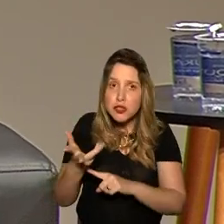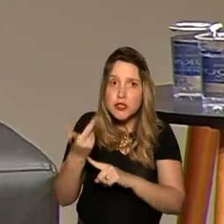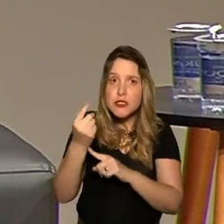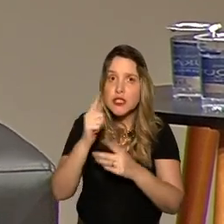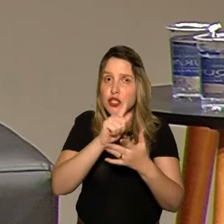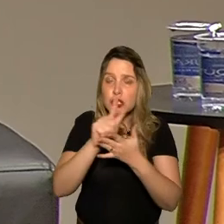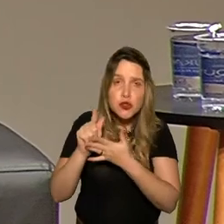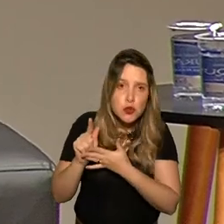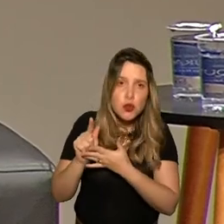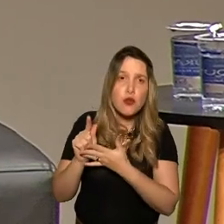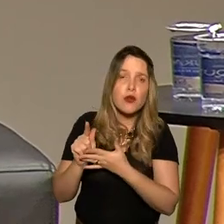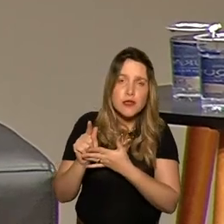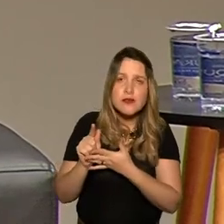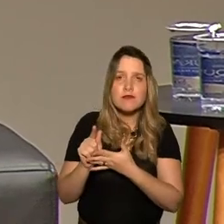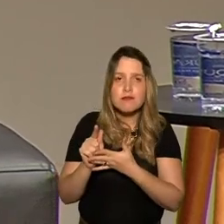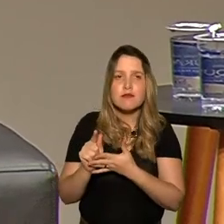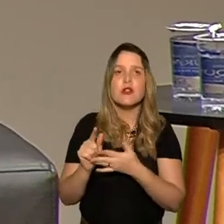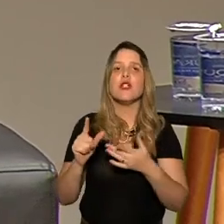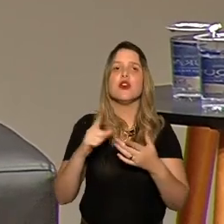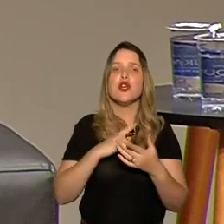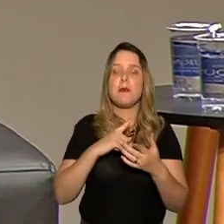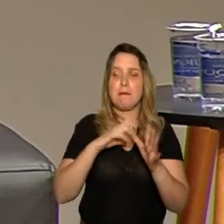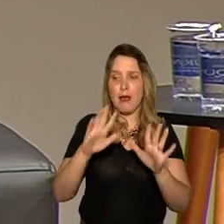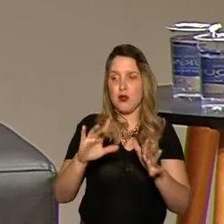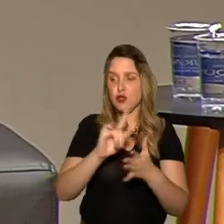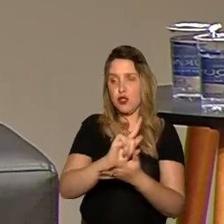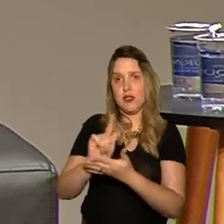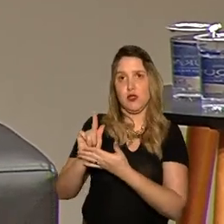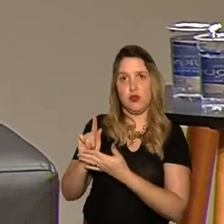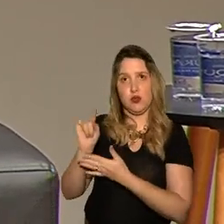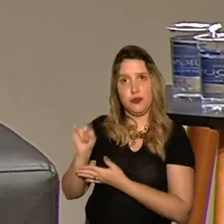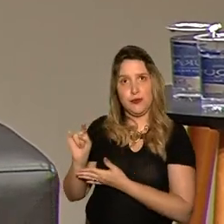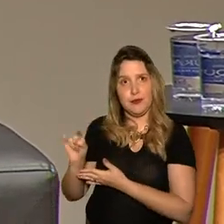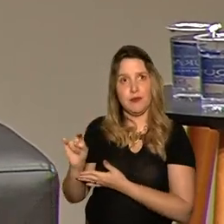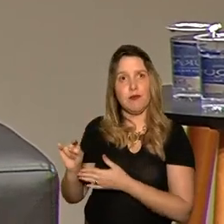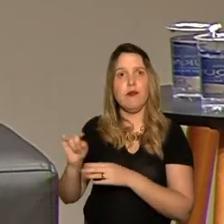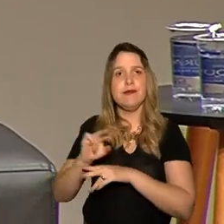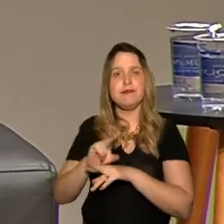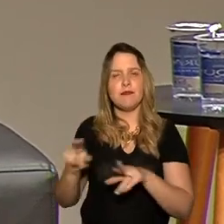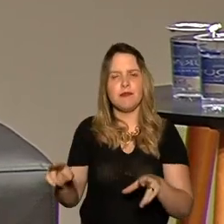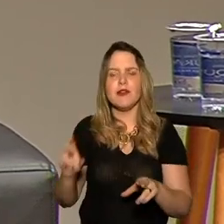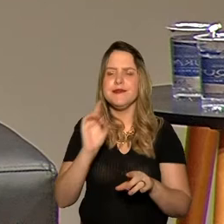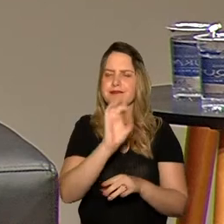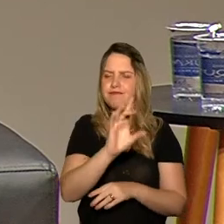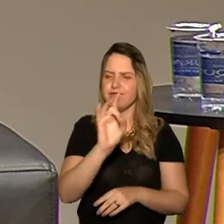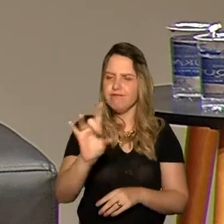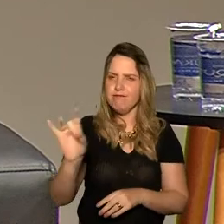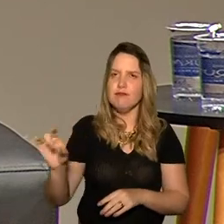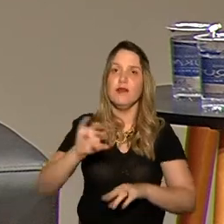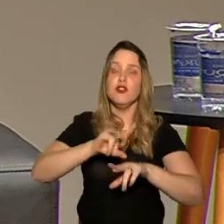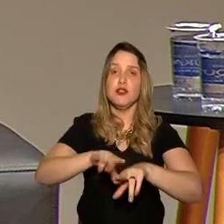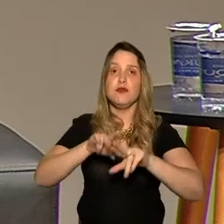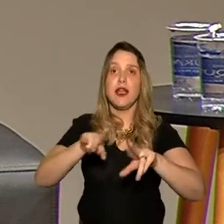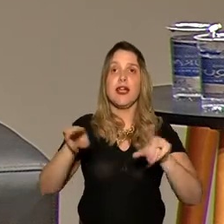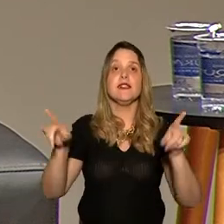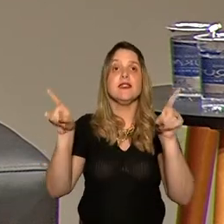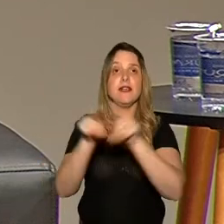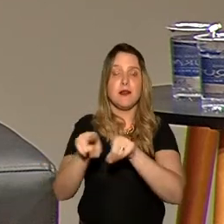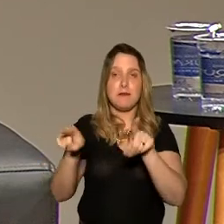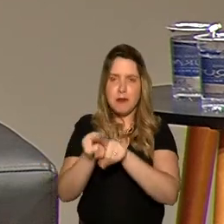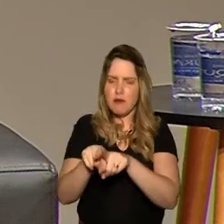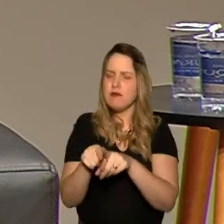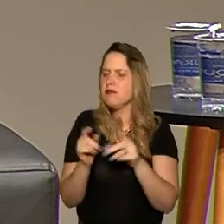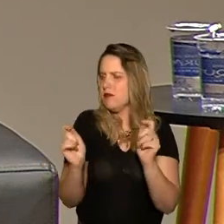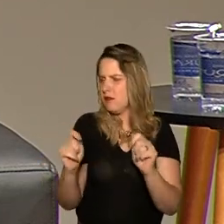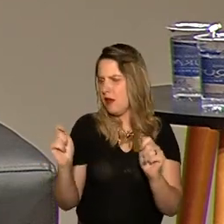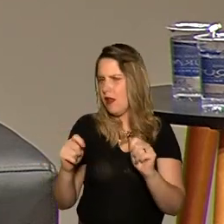Os arquitetos os gestores não o que usufrutuários desse tipo de oferta também estão dizendo